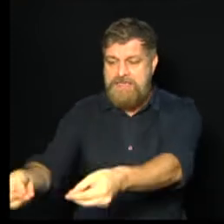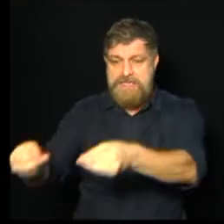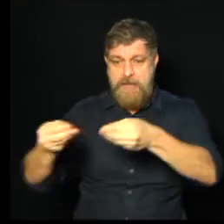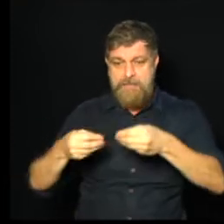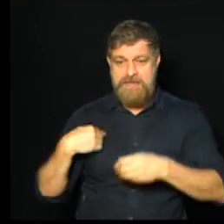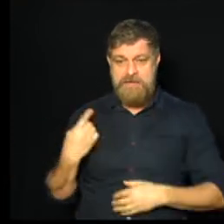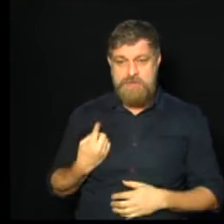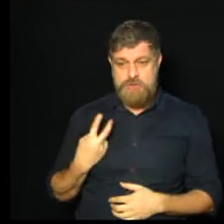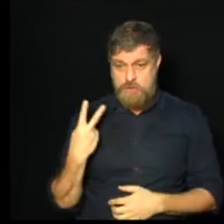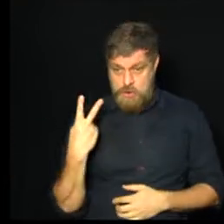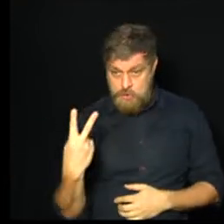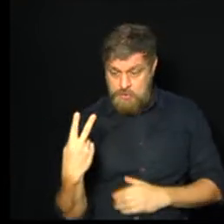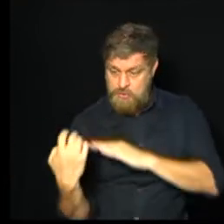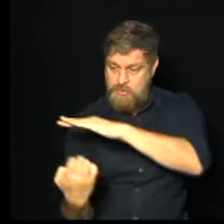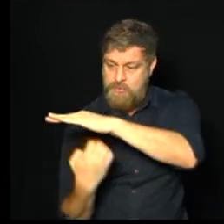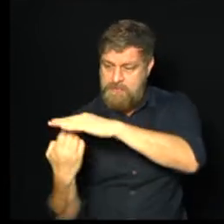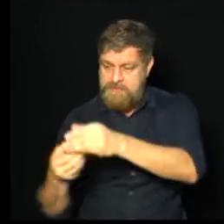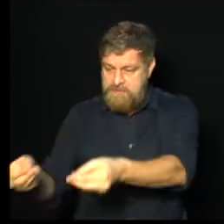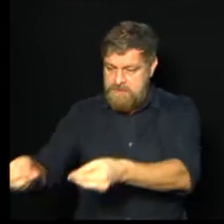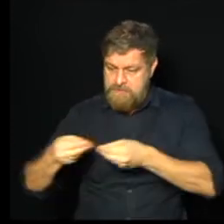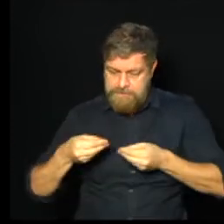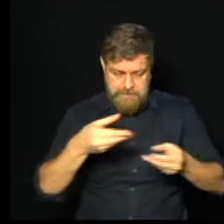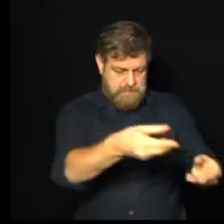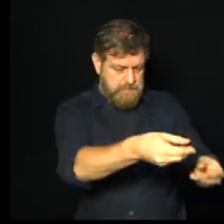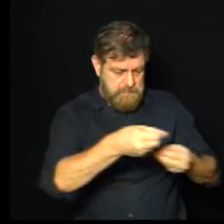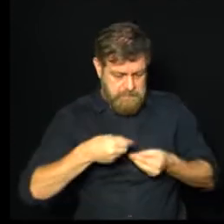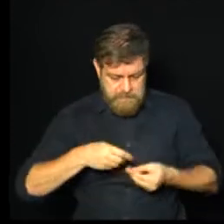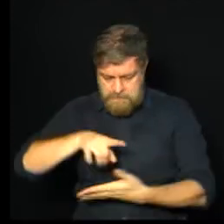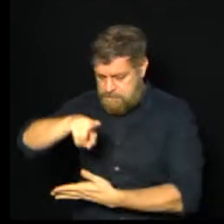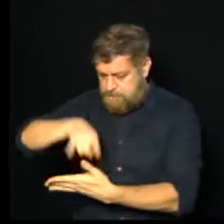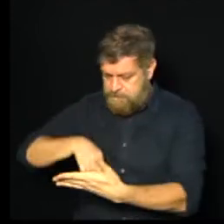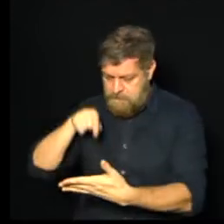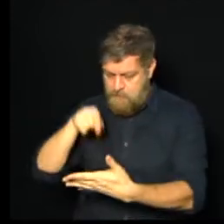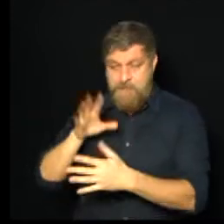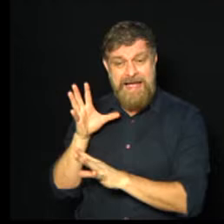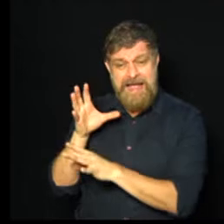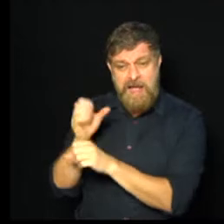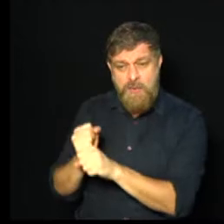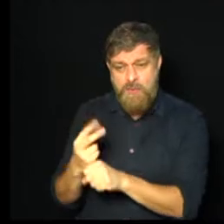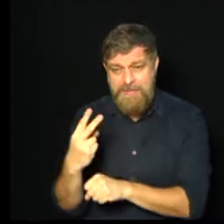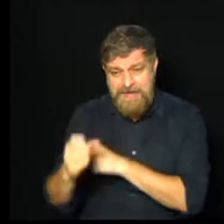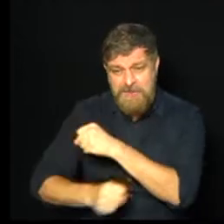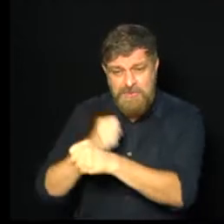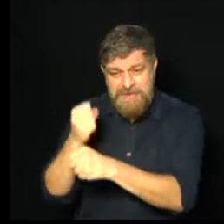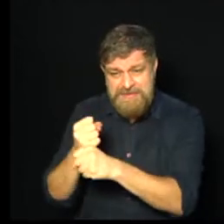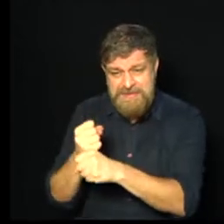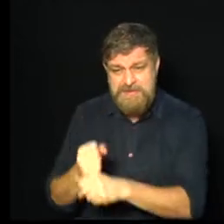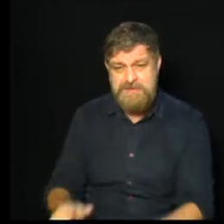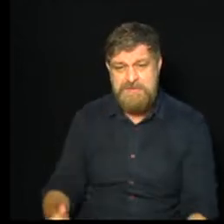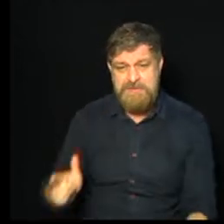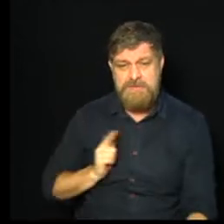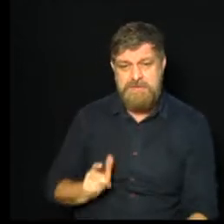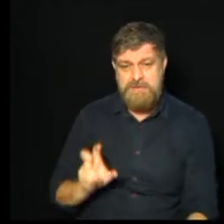e 2 delas enviaram. Uma delas calculou para 2 anos